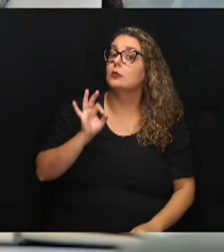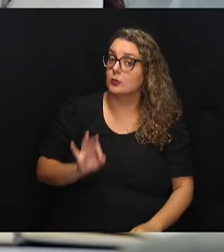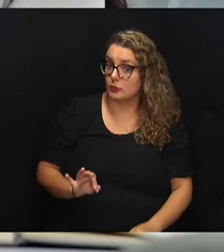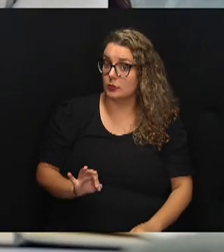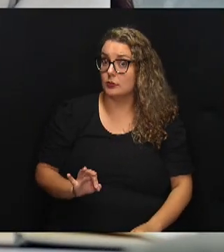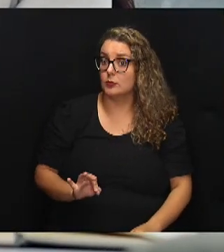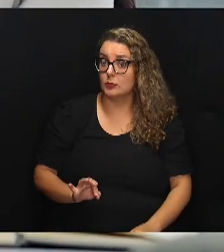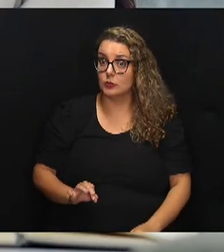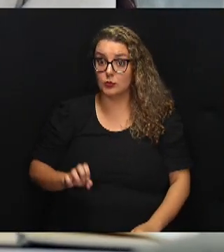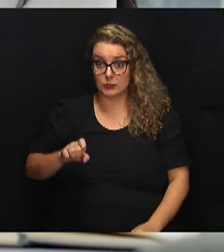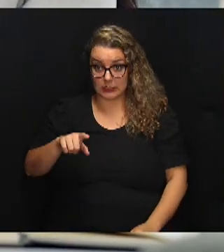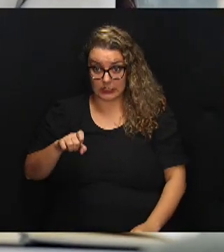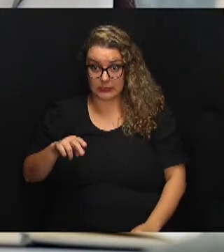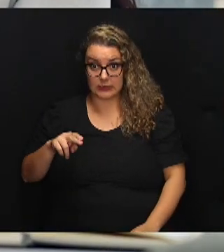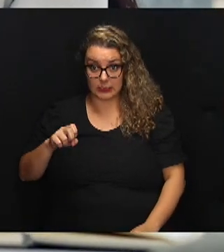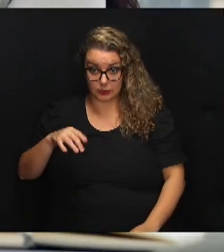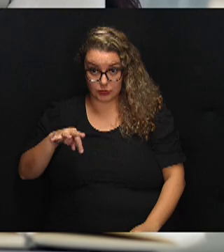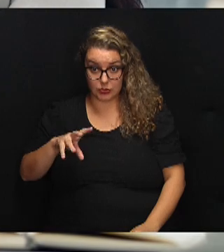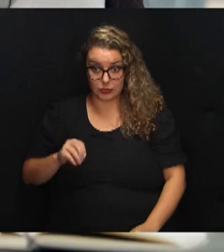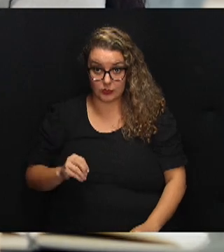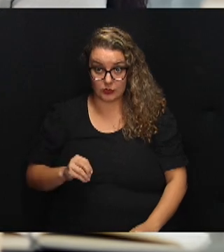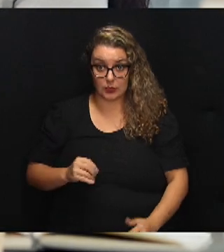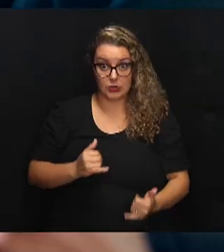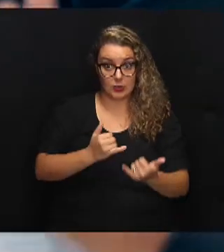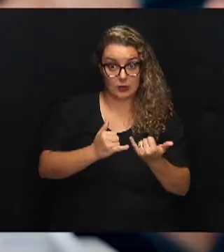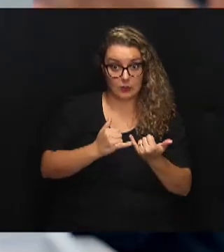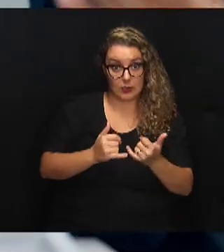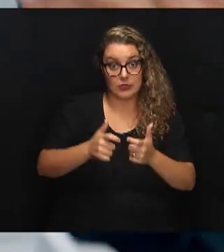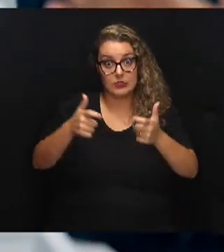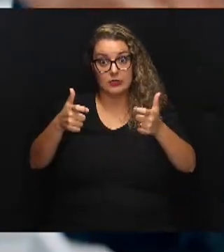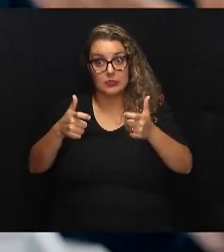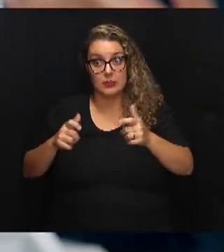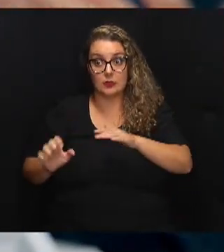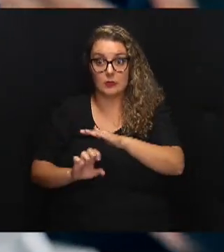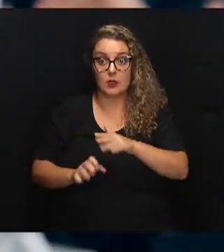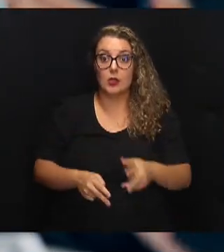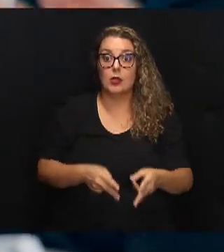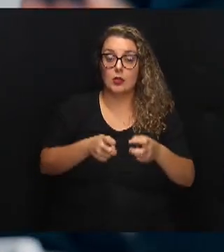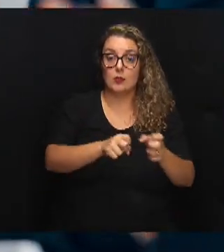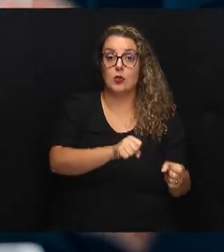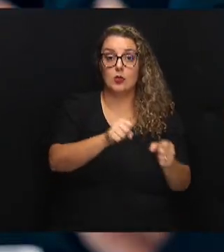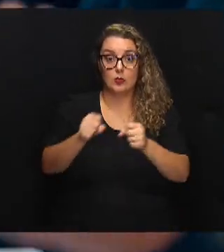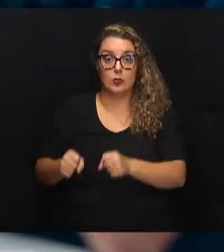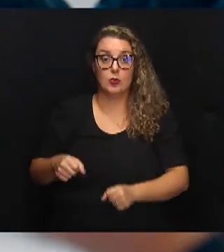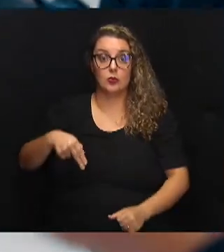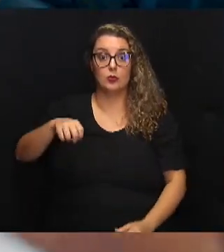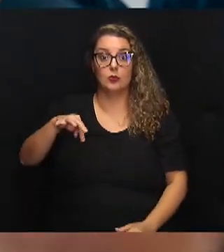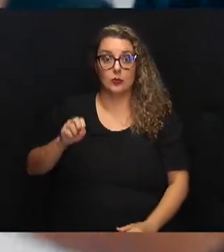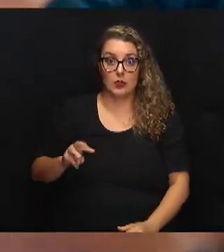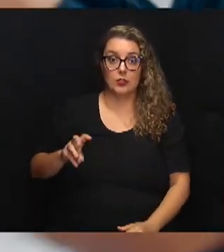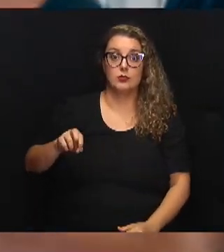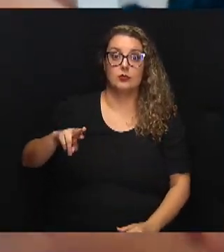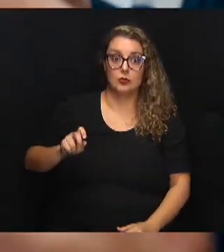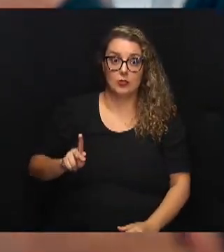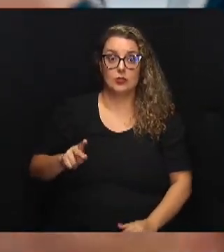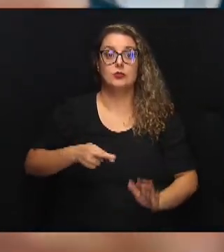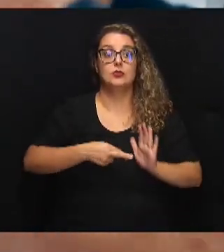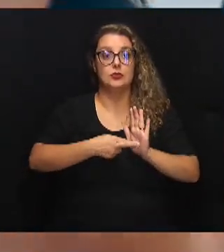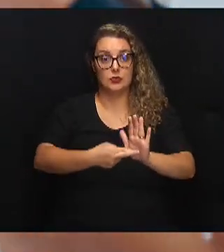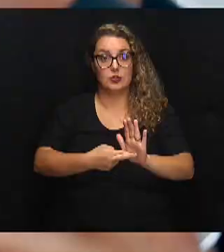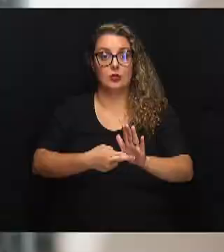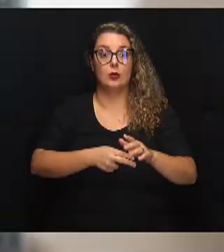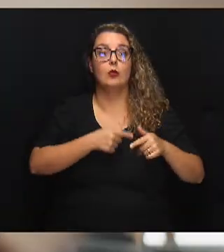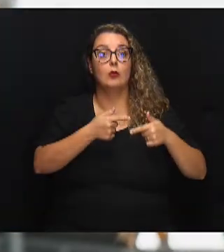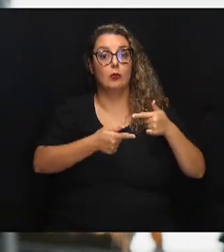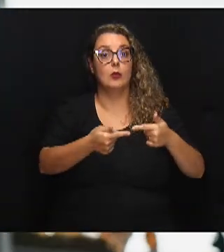executivos atuantes em médias e grandes empresas reconhecem o poder do networking de referência na